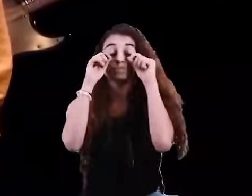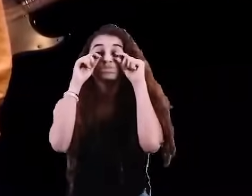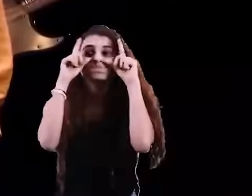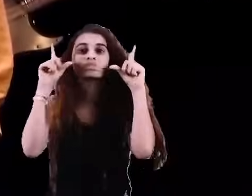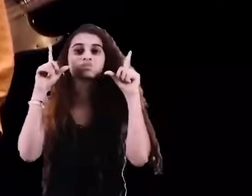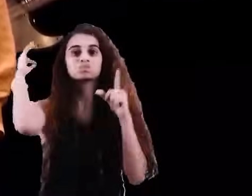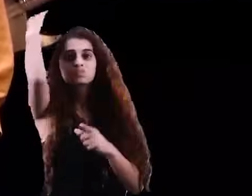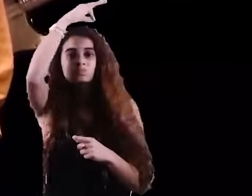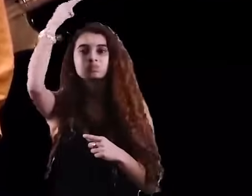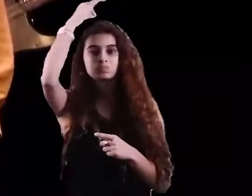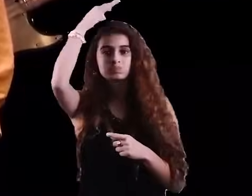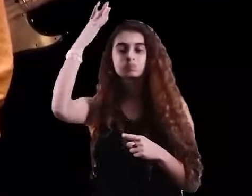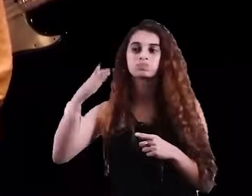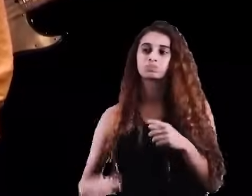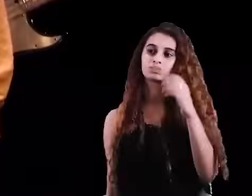espirituais.